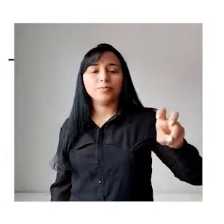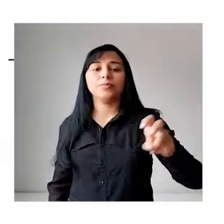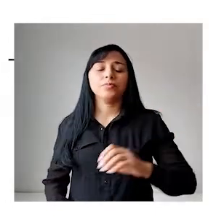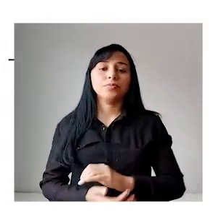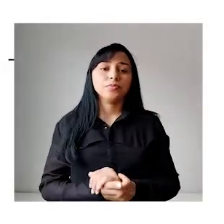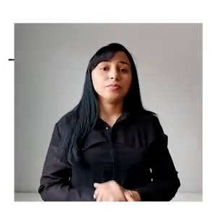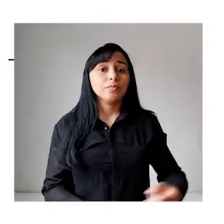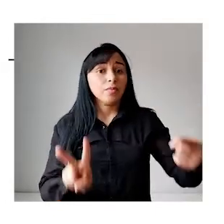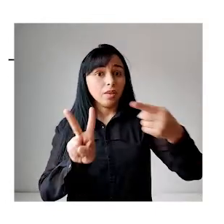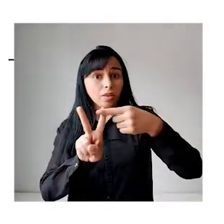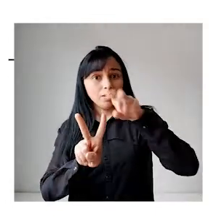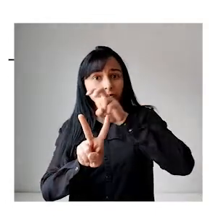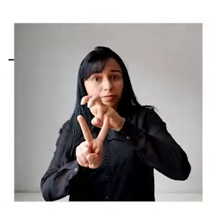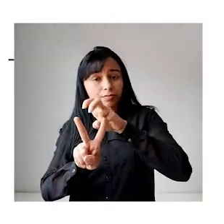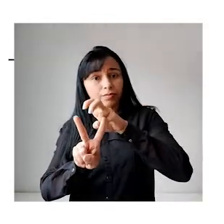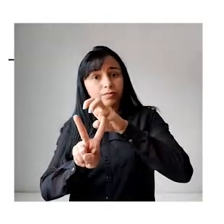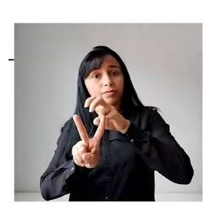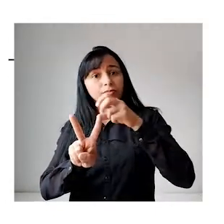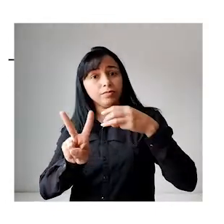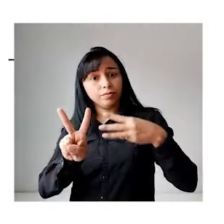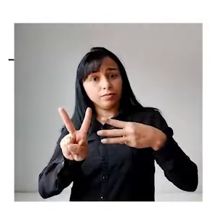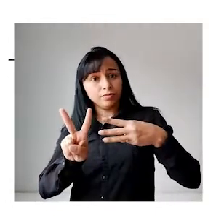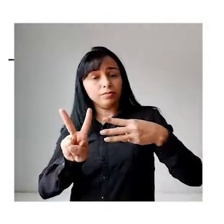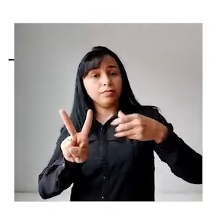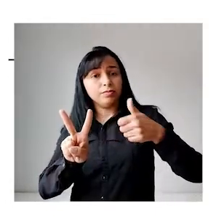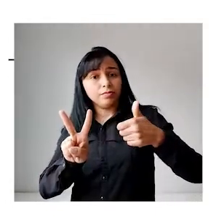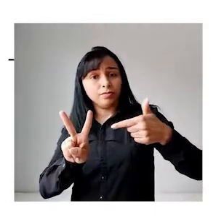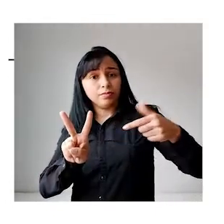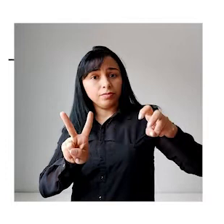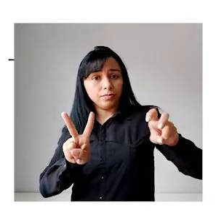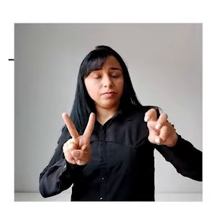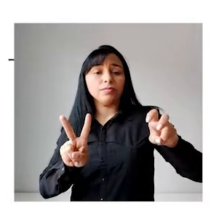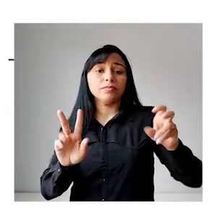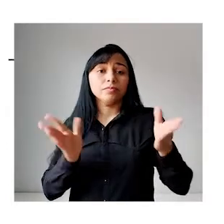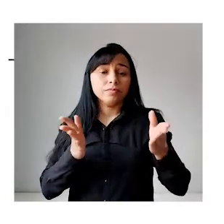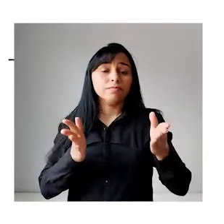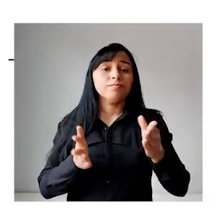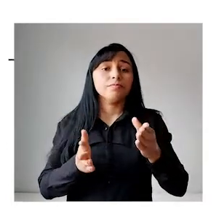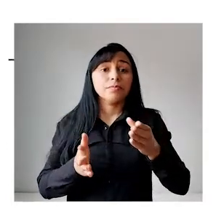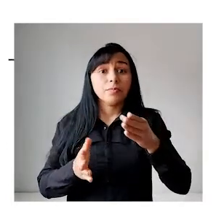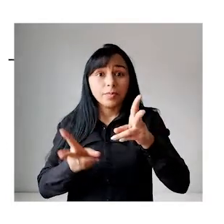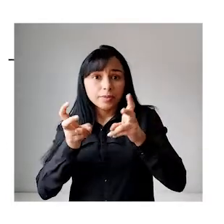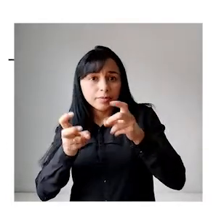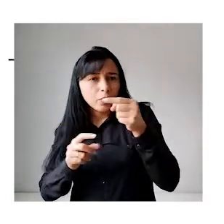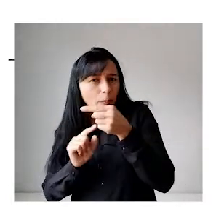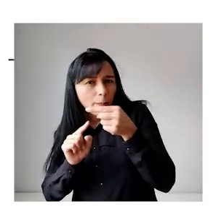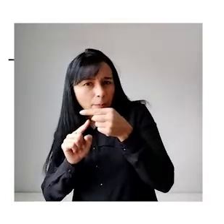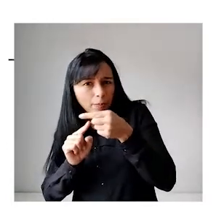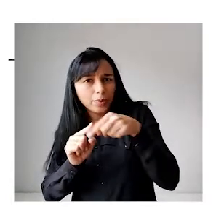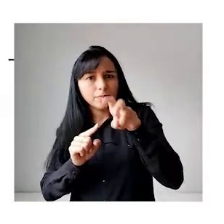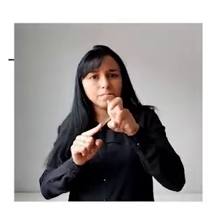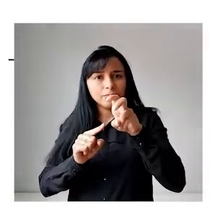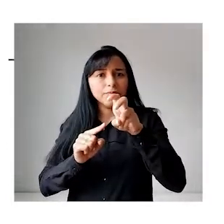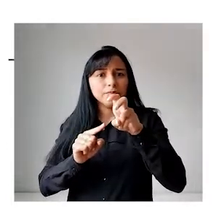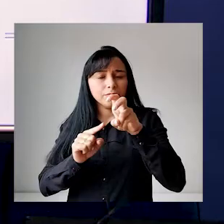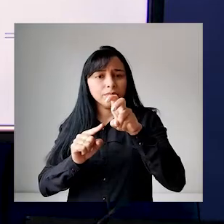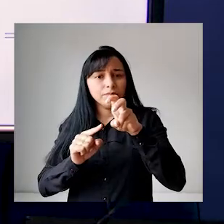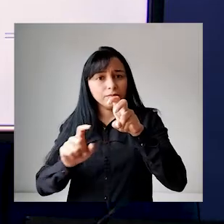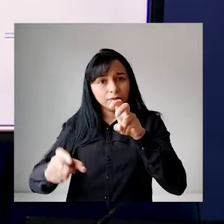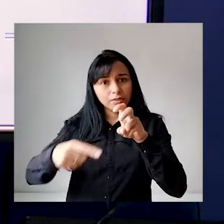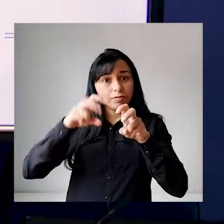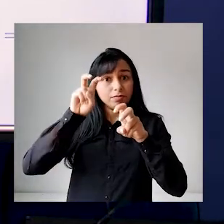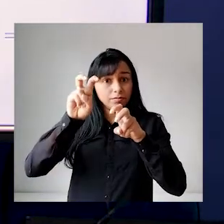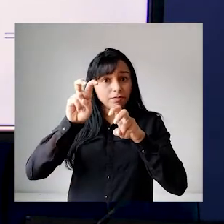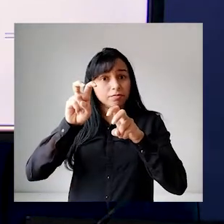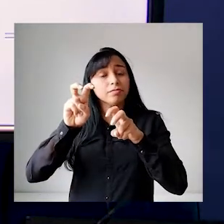de menos 3.125. Então, novamente, a gente vai repetir esse menos 5 elevado à quinta,